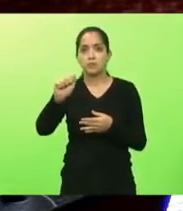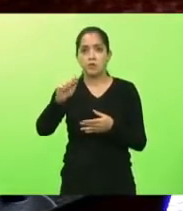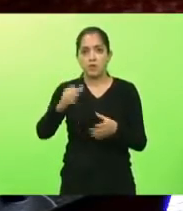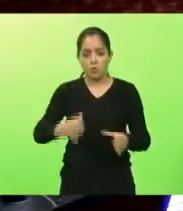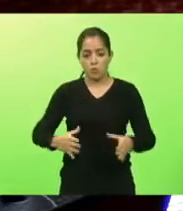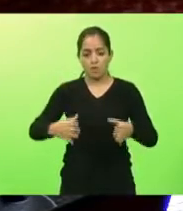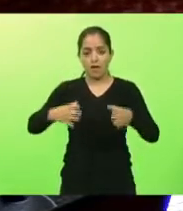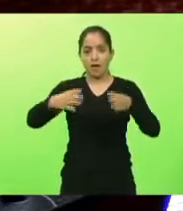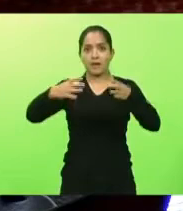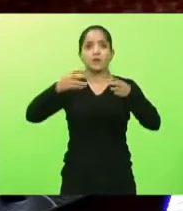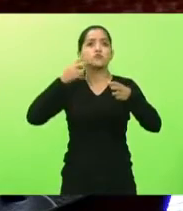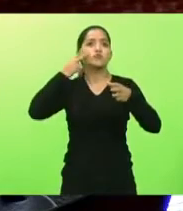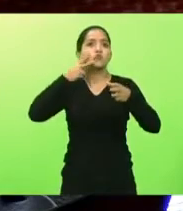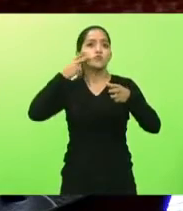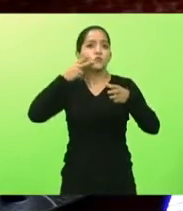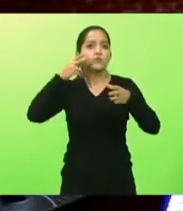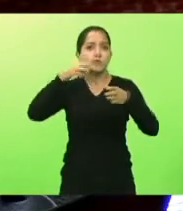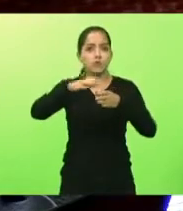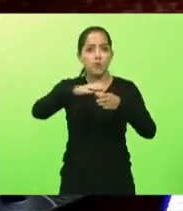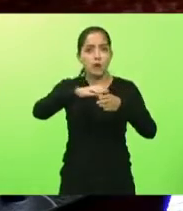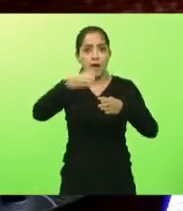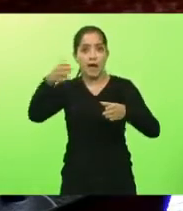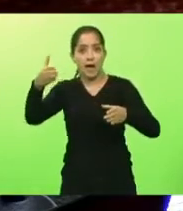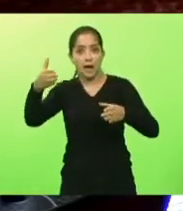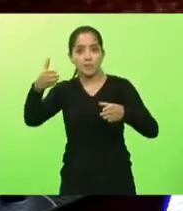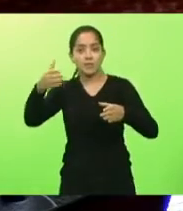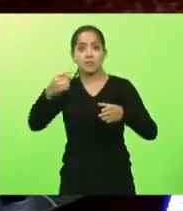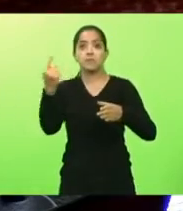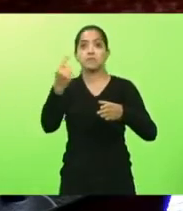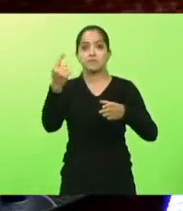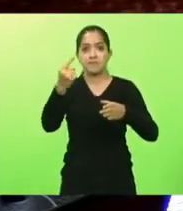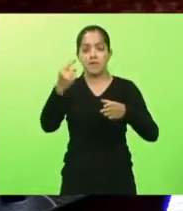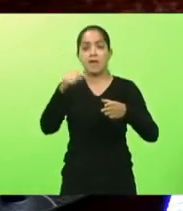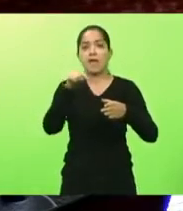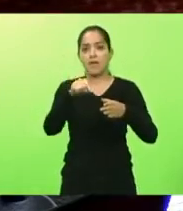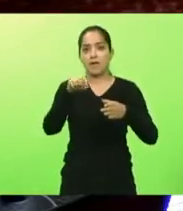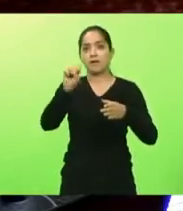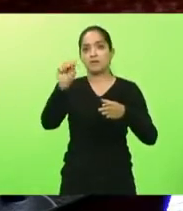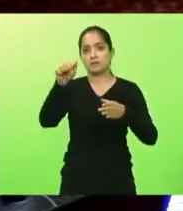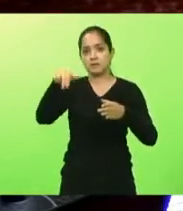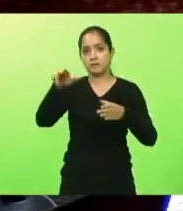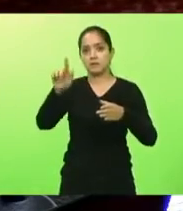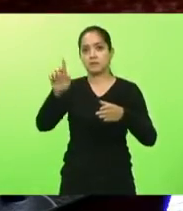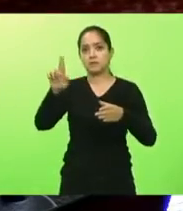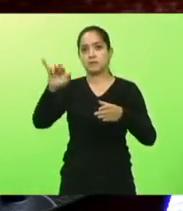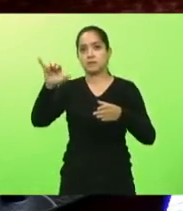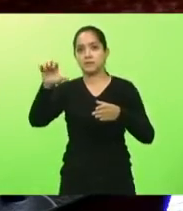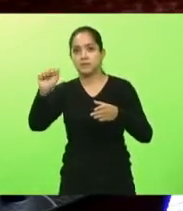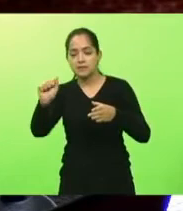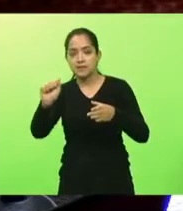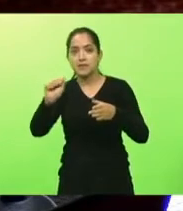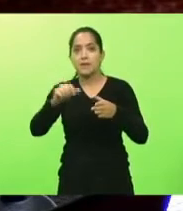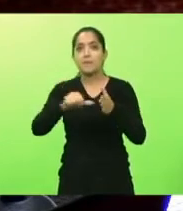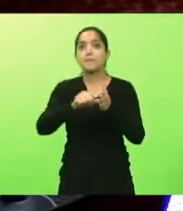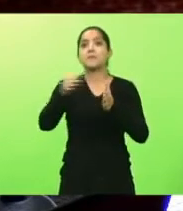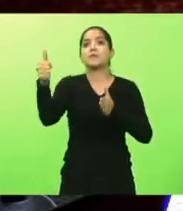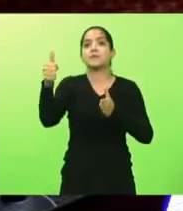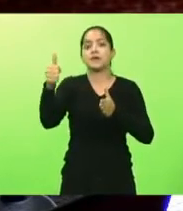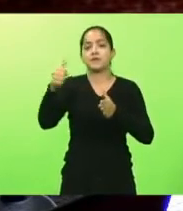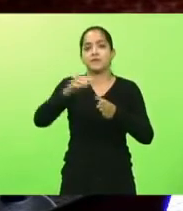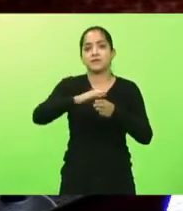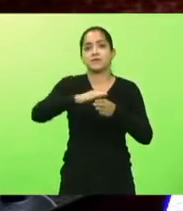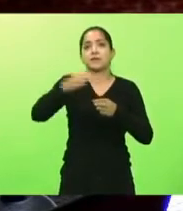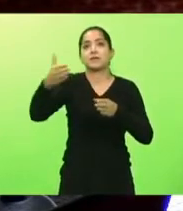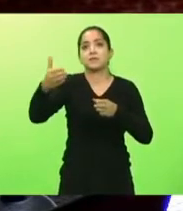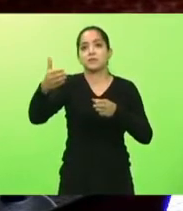né, e você abre o garrafão pela primeira vez, aquilo ali é uma sangria. Então, quando você inaugura ele pela primeira vez, ele está fazendo a sangria do